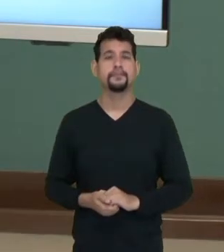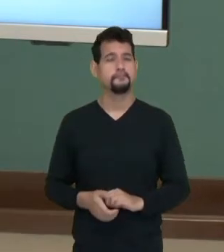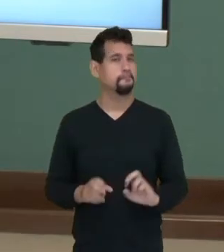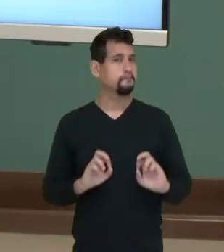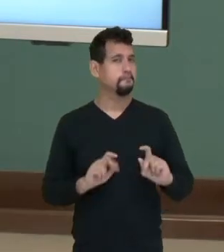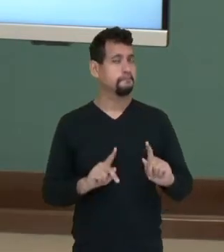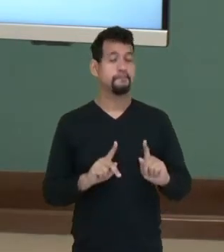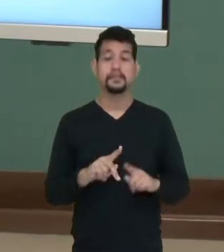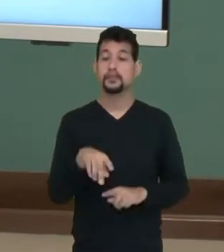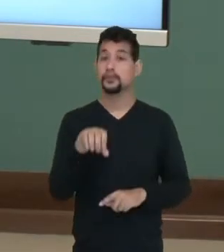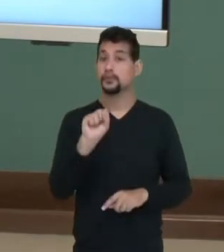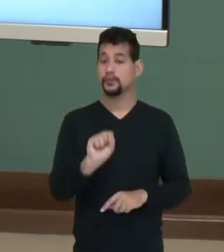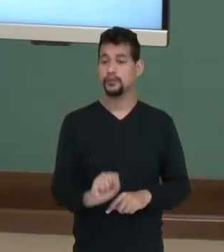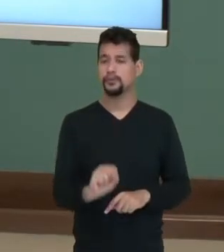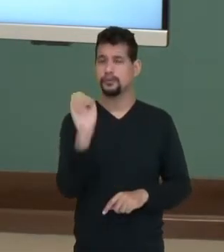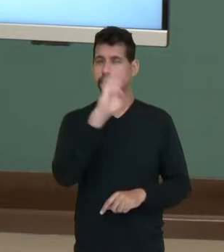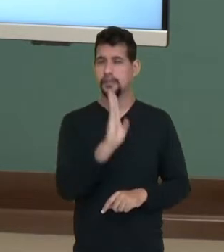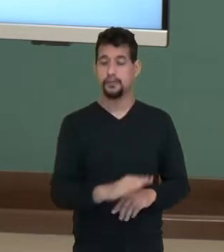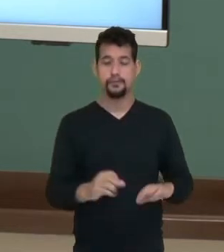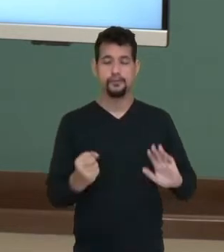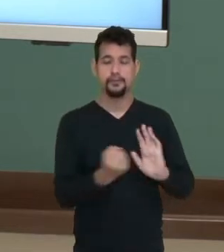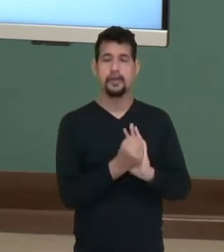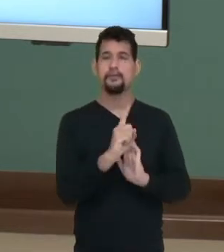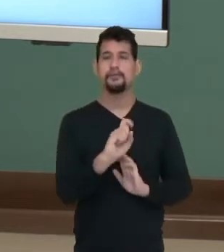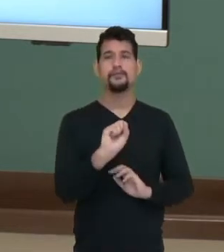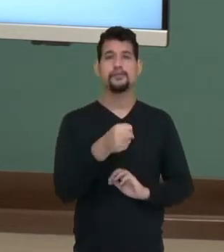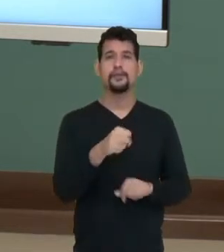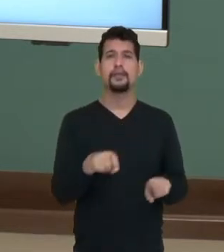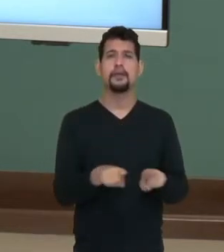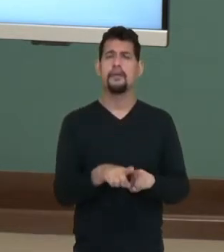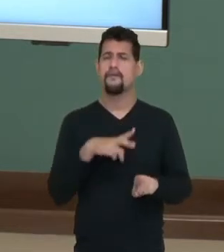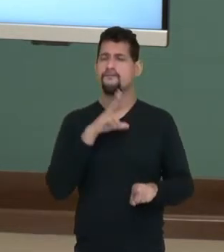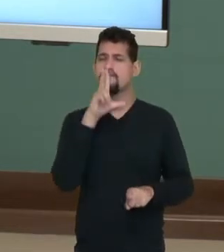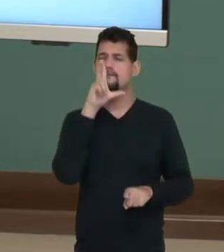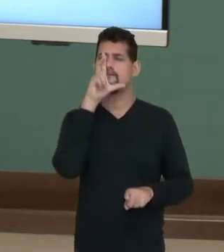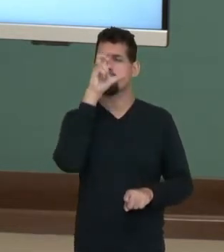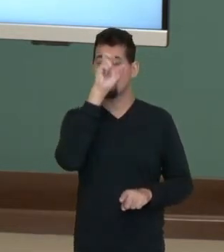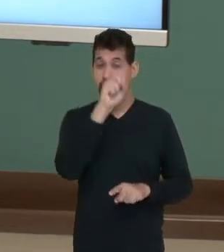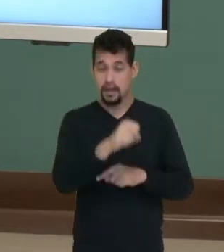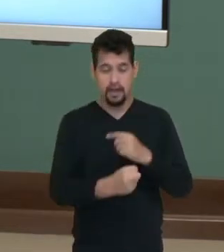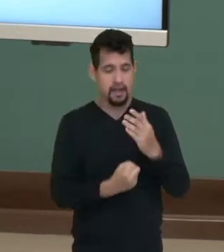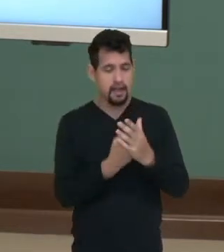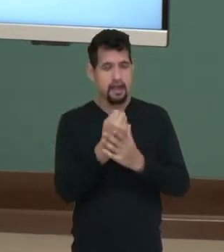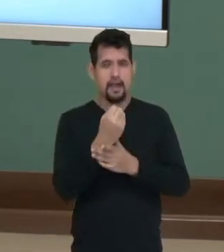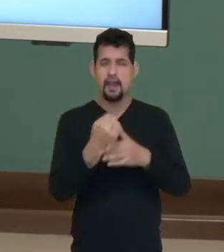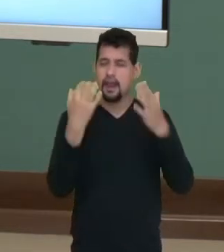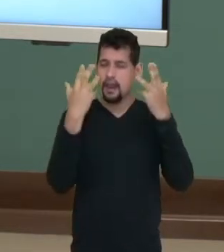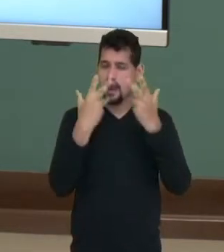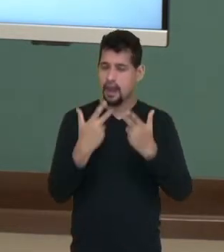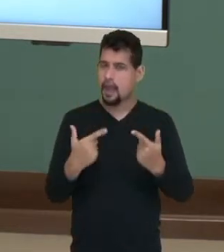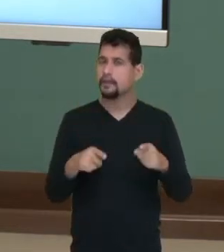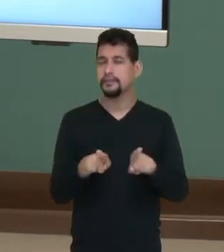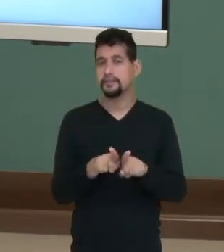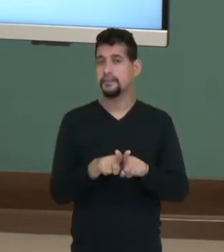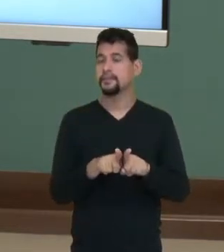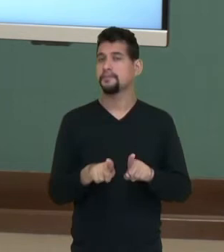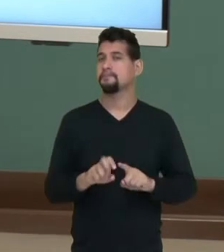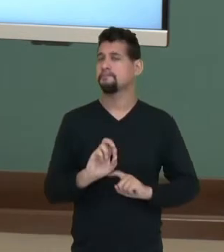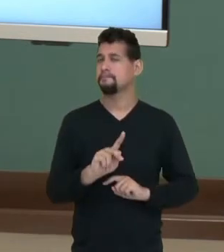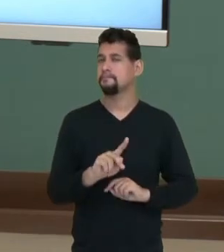então, o sul do Brasil, então, a partir do século XVIII, né, que entra, então, forte na criação de gado para o abate, sobretudo, tá